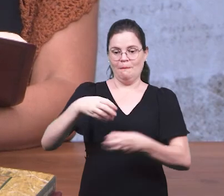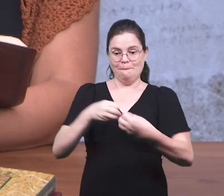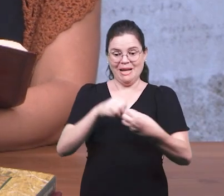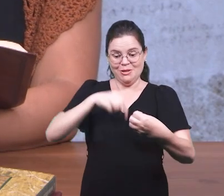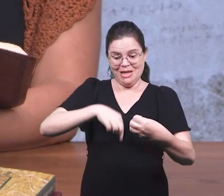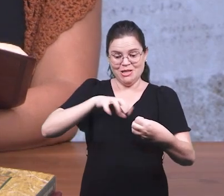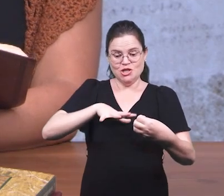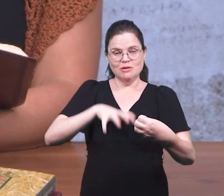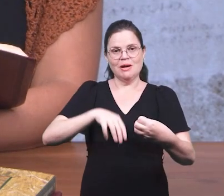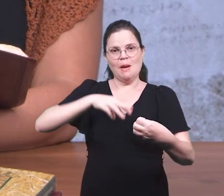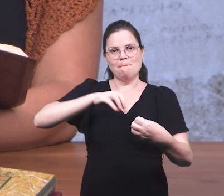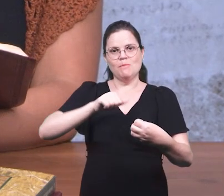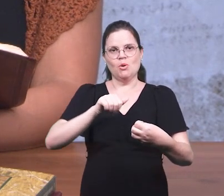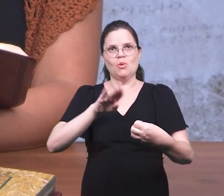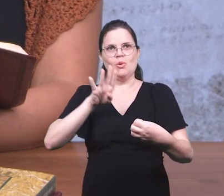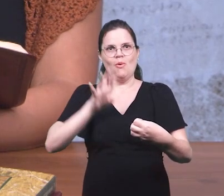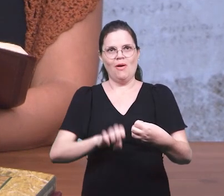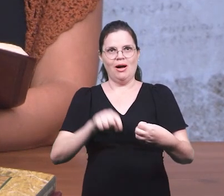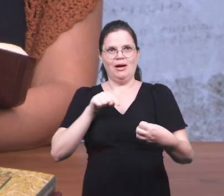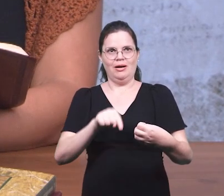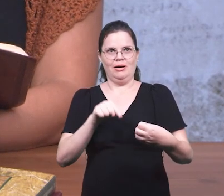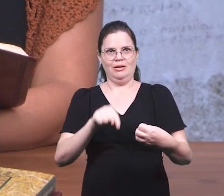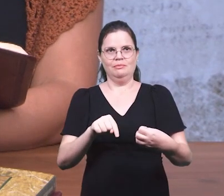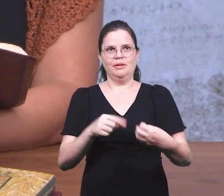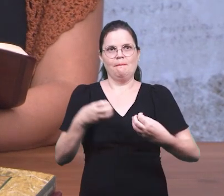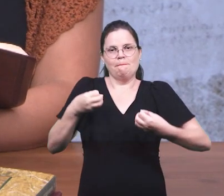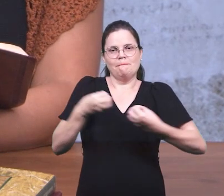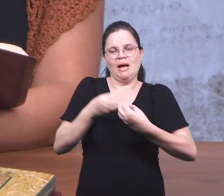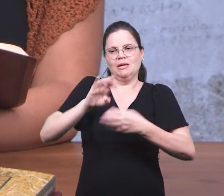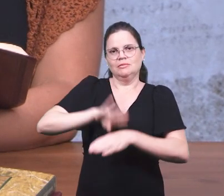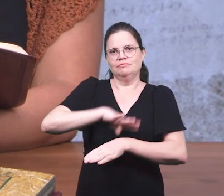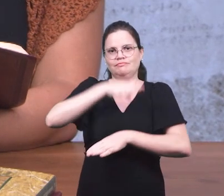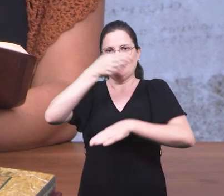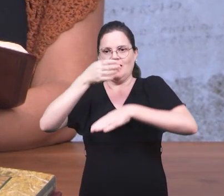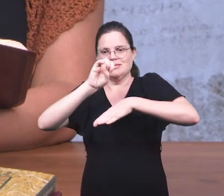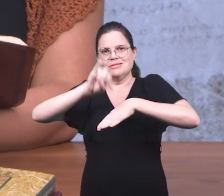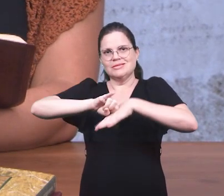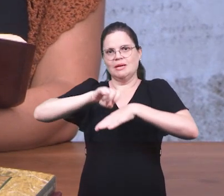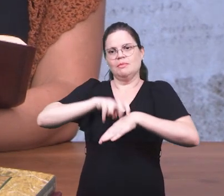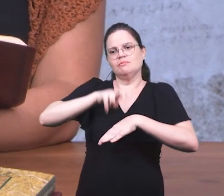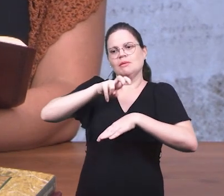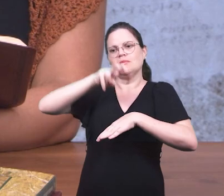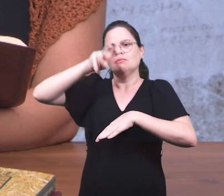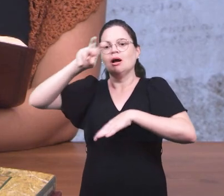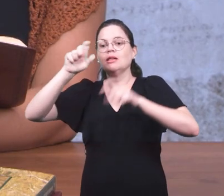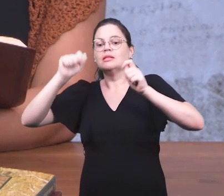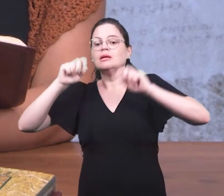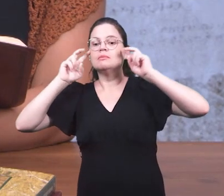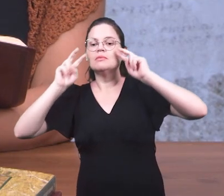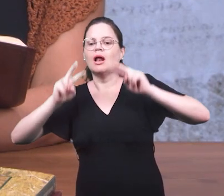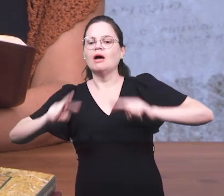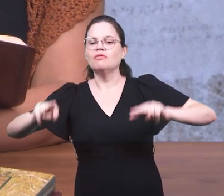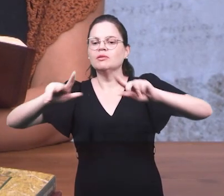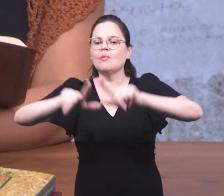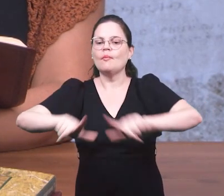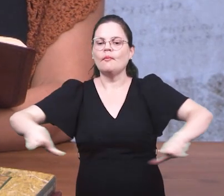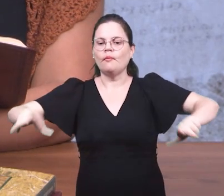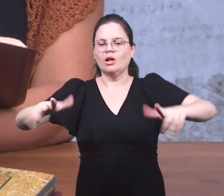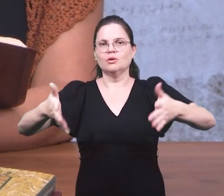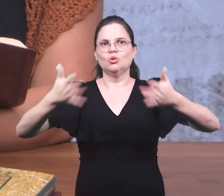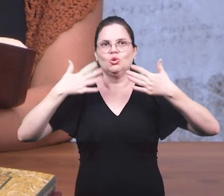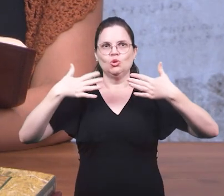de Moabe, no cume de Pisga e à vista do deserto. Então Israel